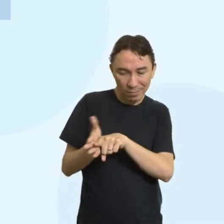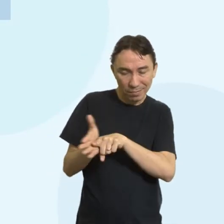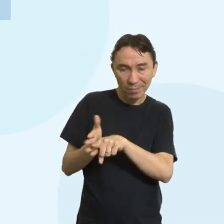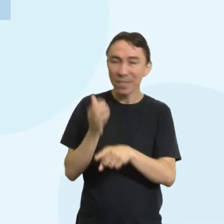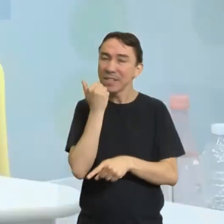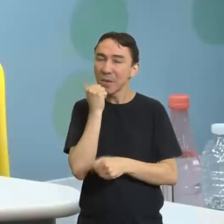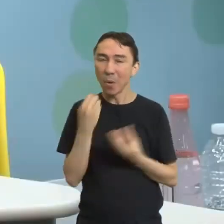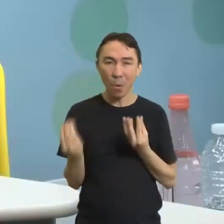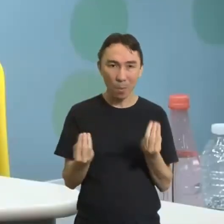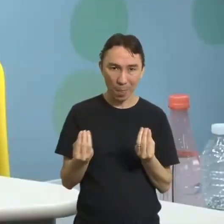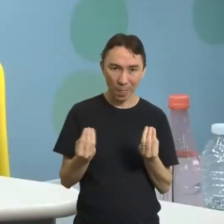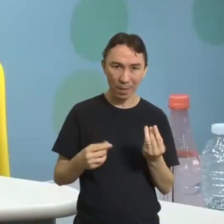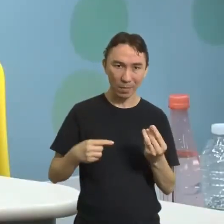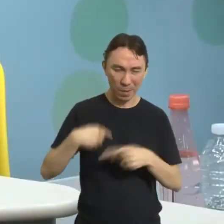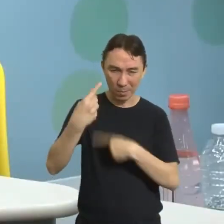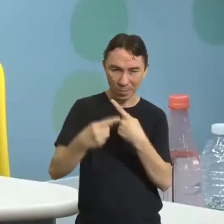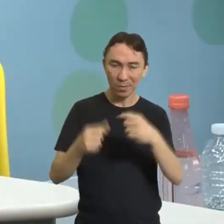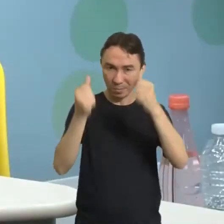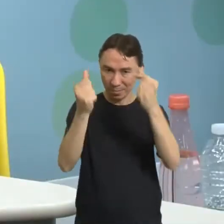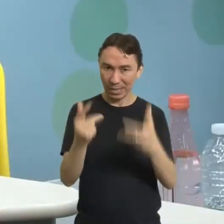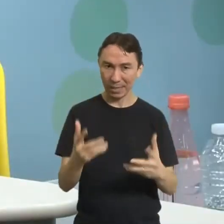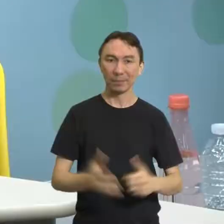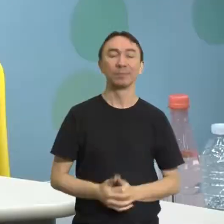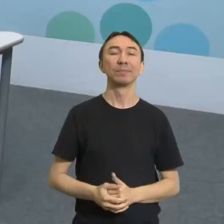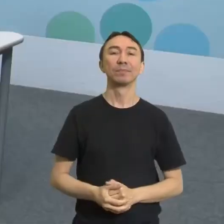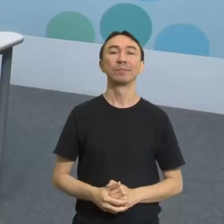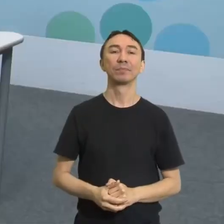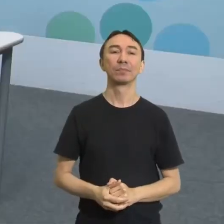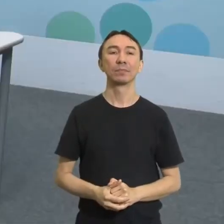vamos comentar um pouquinho a respeito.